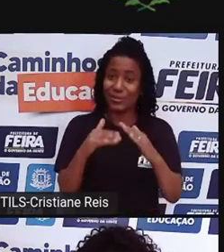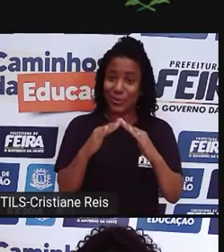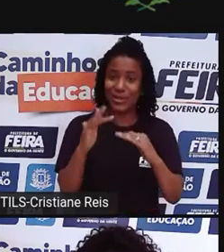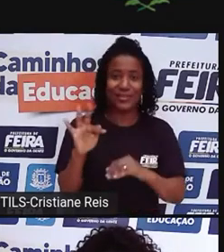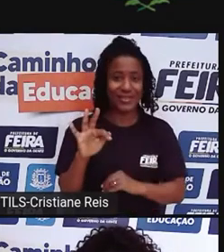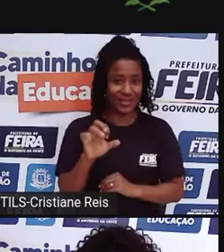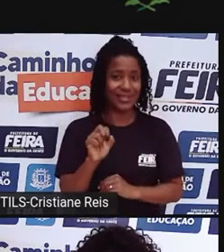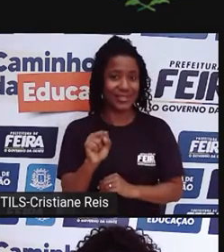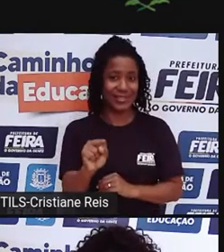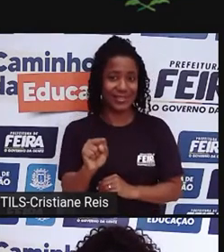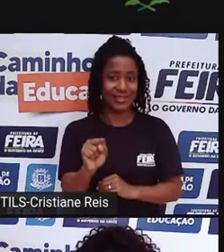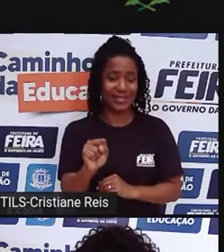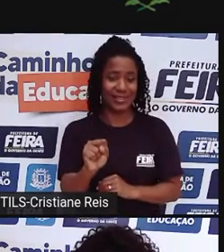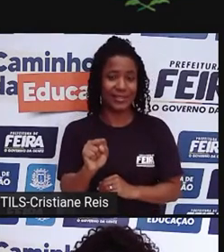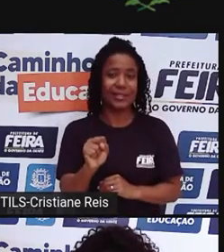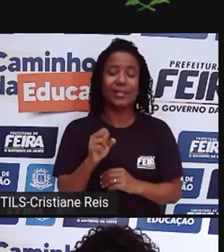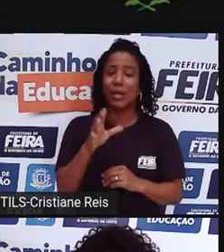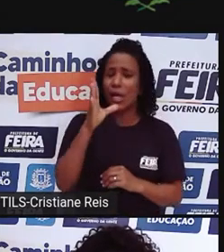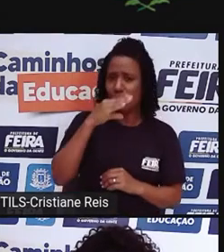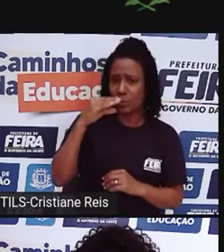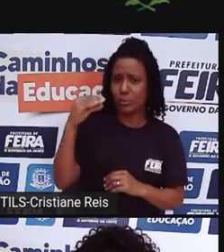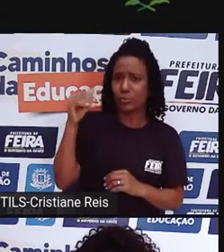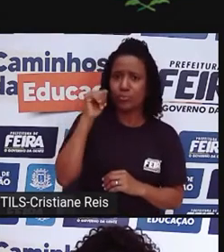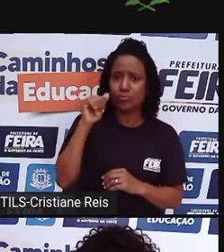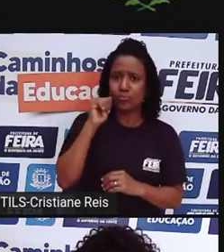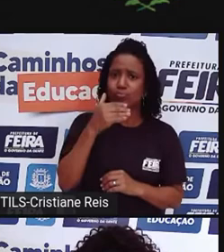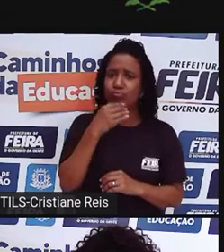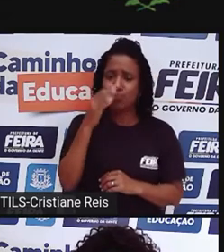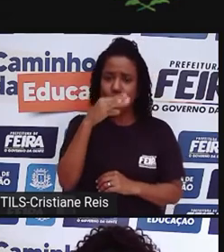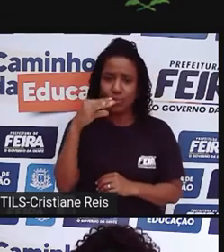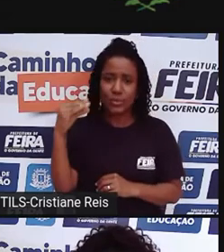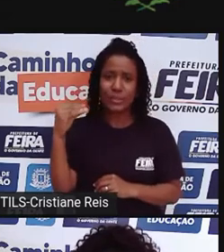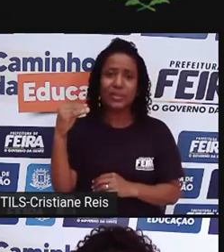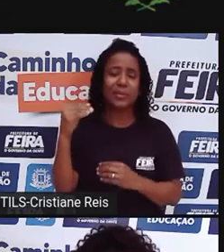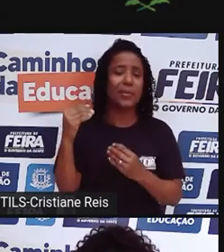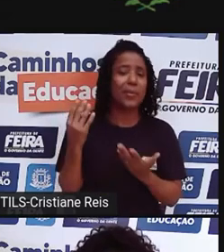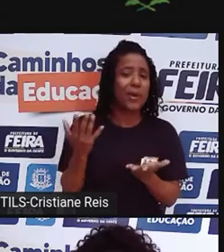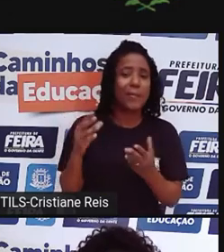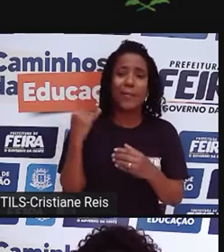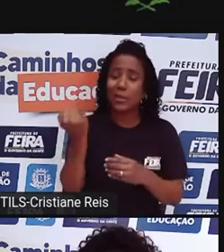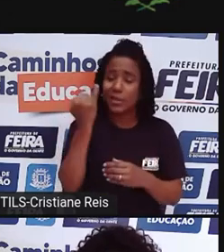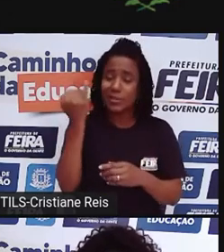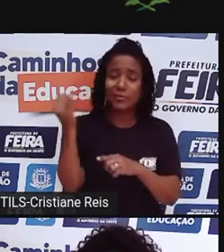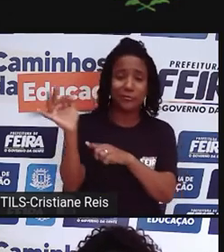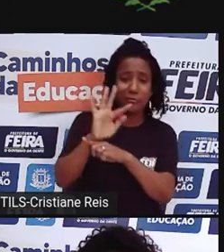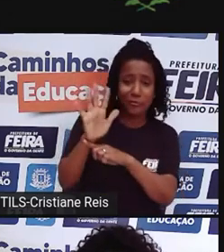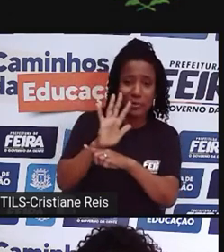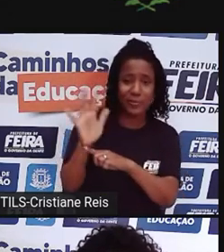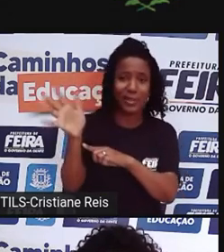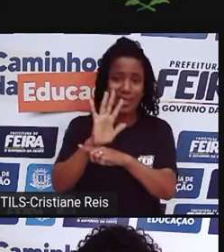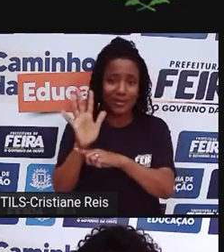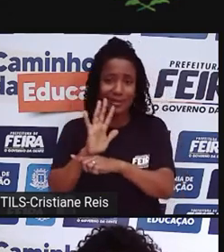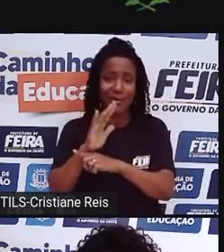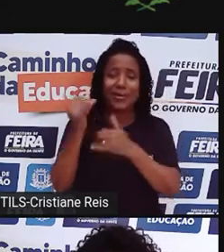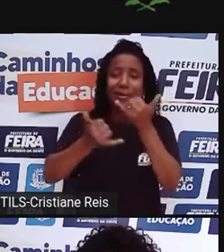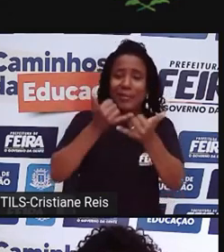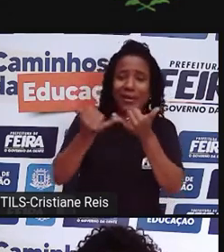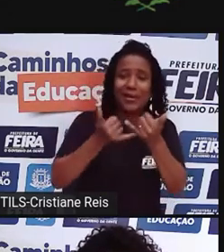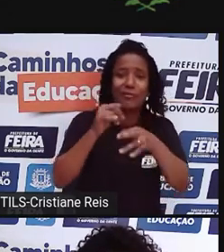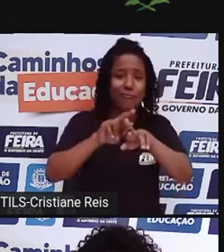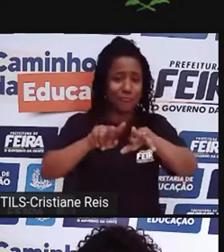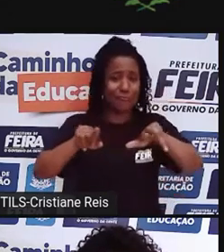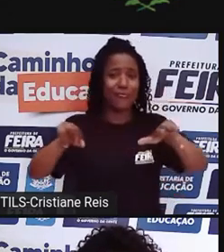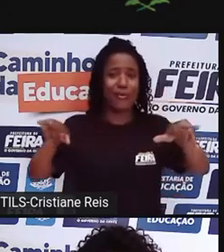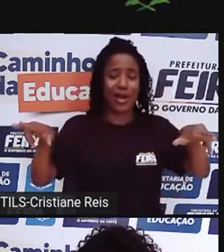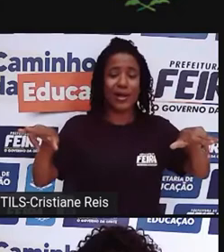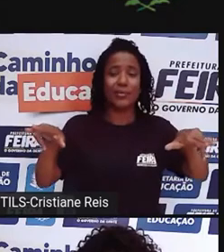importância de representatividade nas mídias, nos filmes, nas propagandas, nos brinquedos? O que é que isso provoca? O